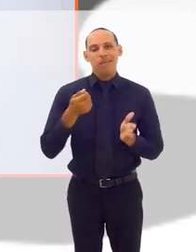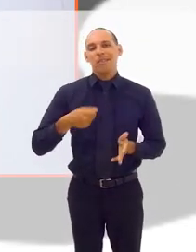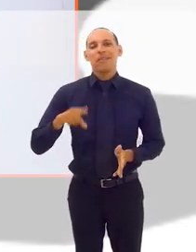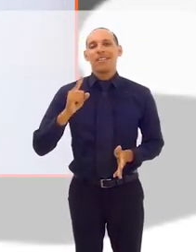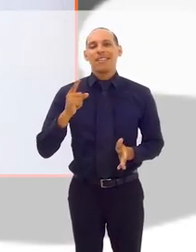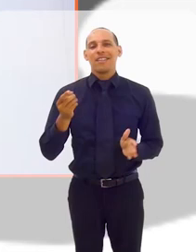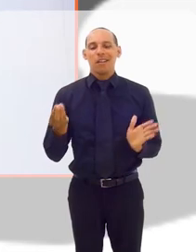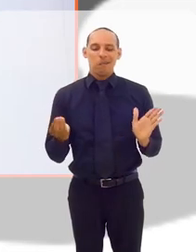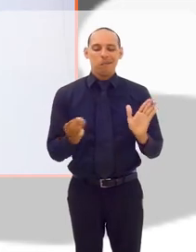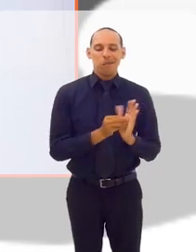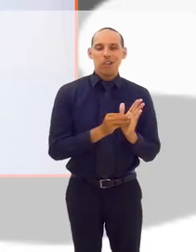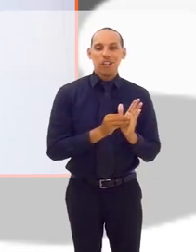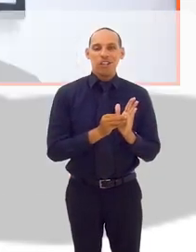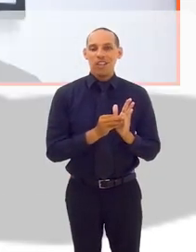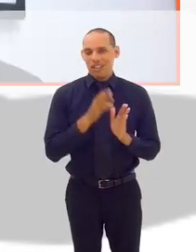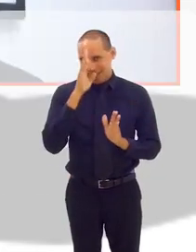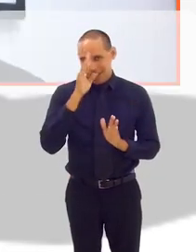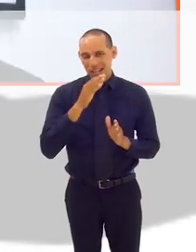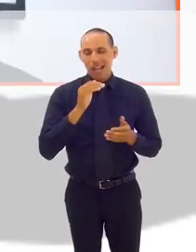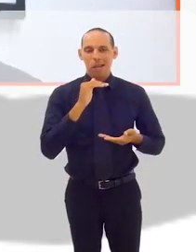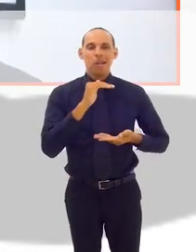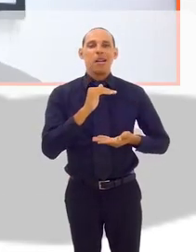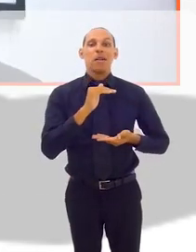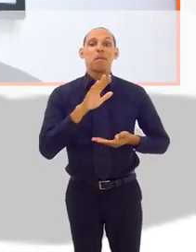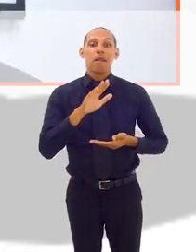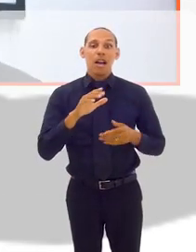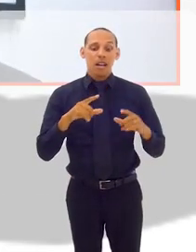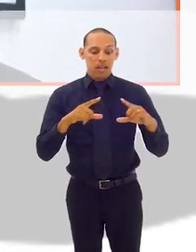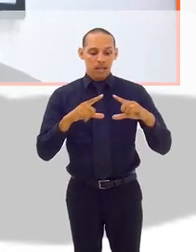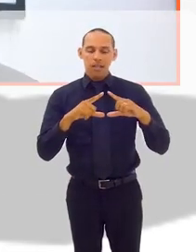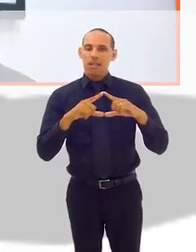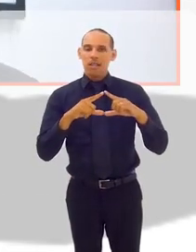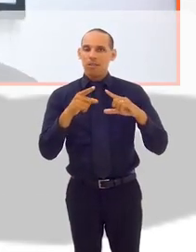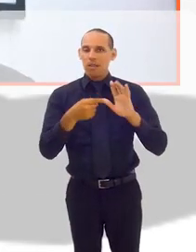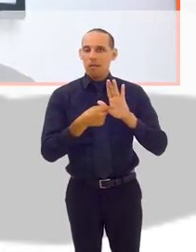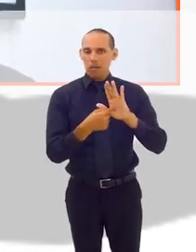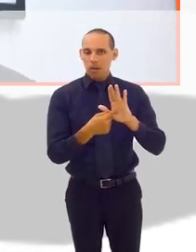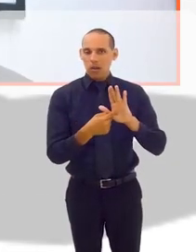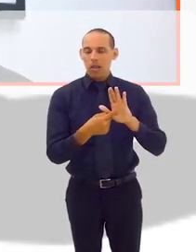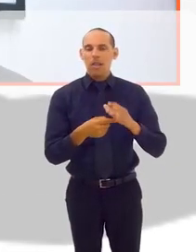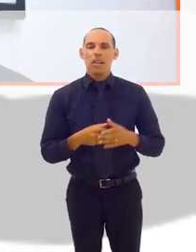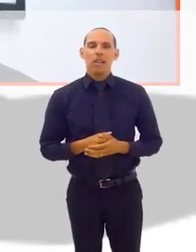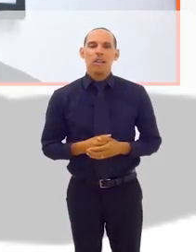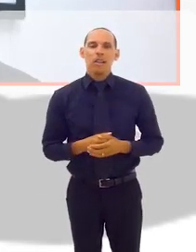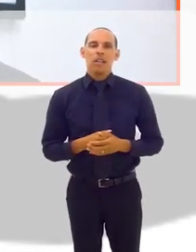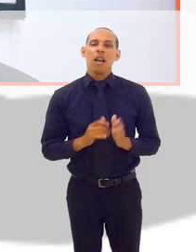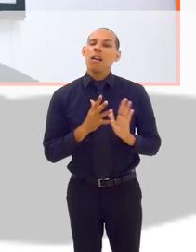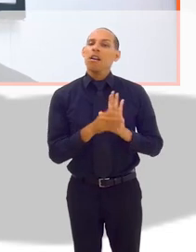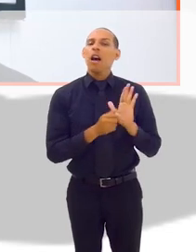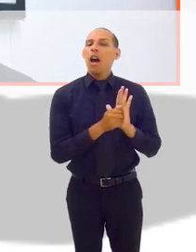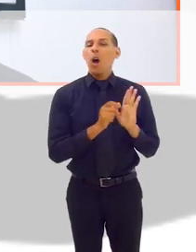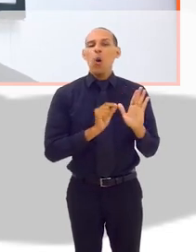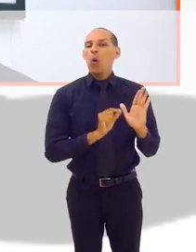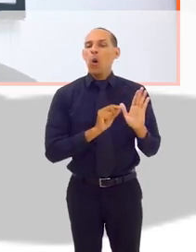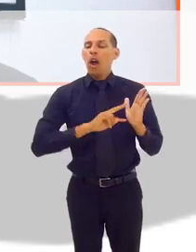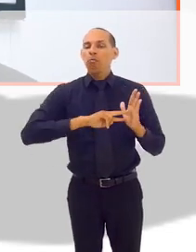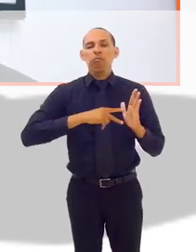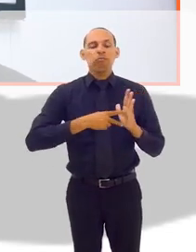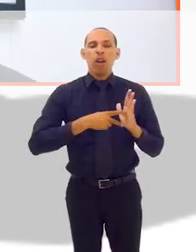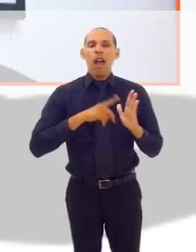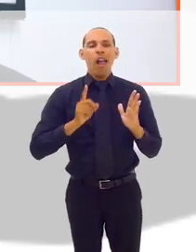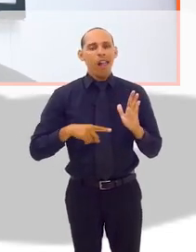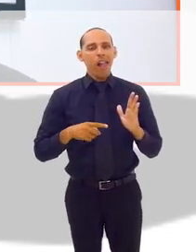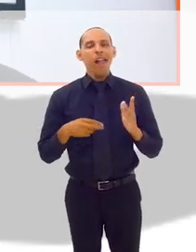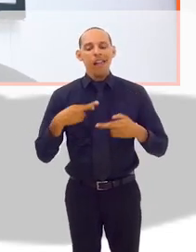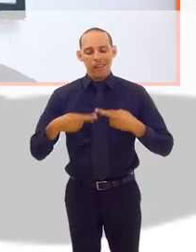rótulo. Mas esse triângulo especificamente, que foi por isso que você mostrou a embalagem, ele simboliza que ela é